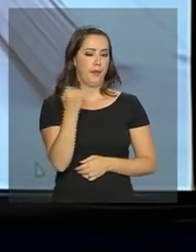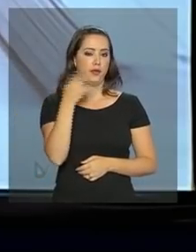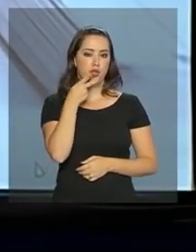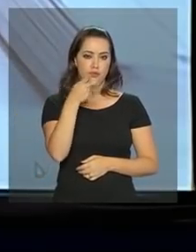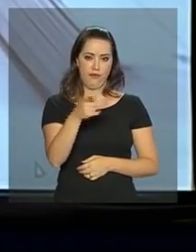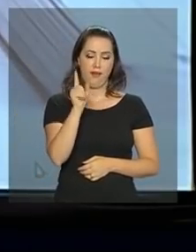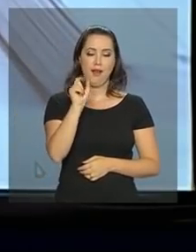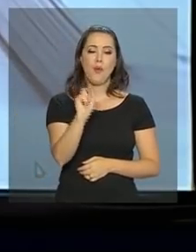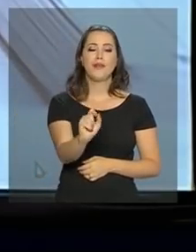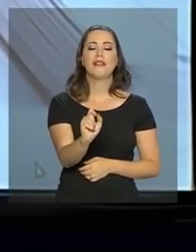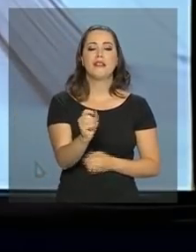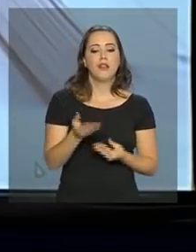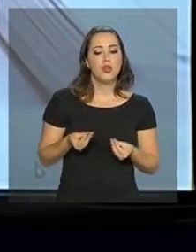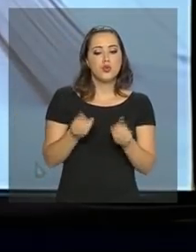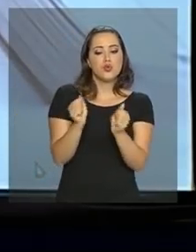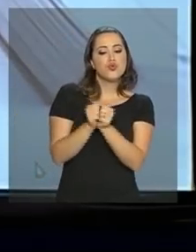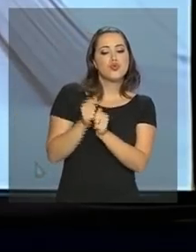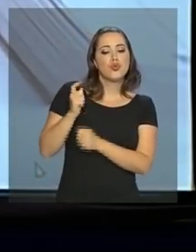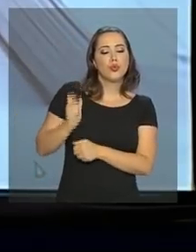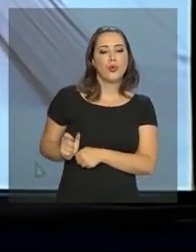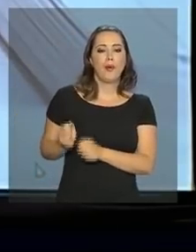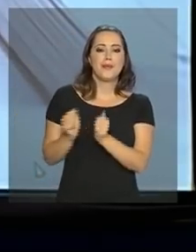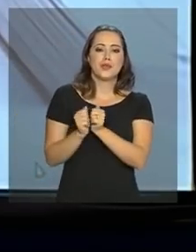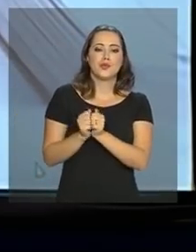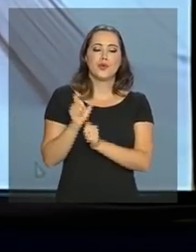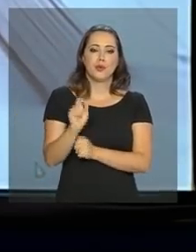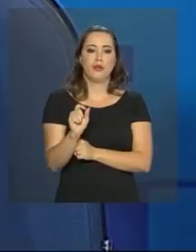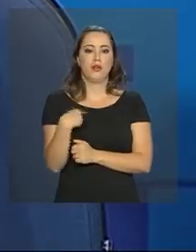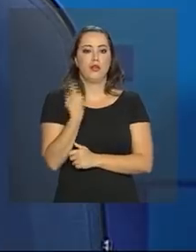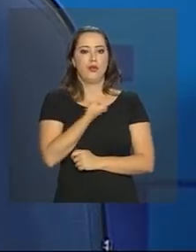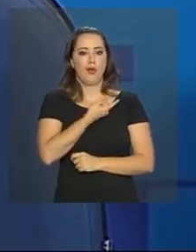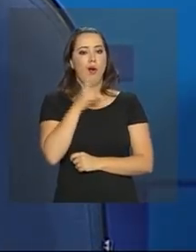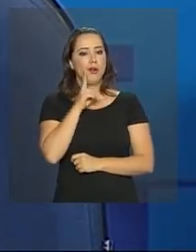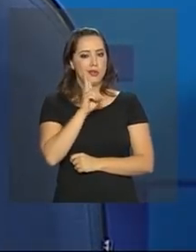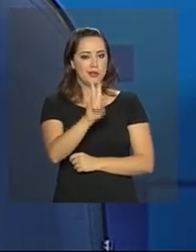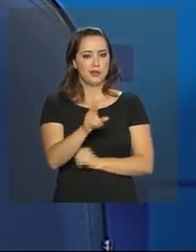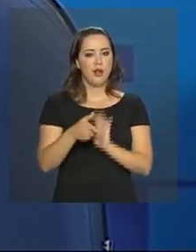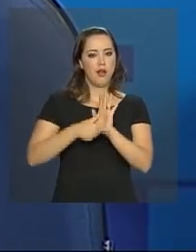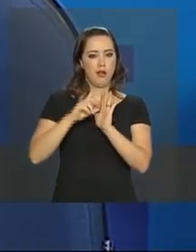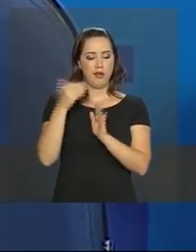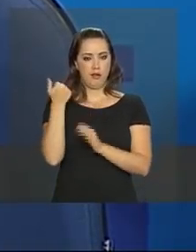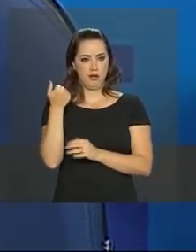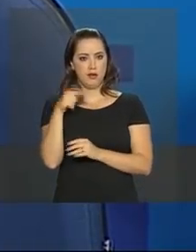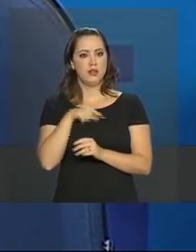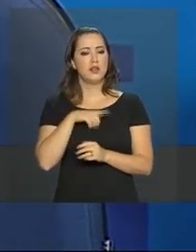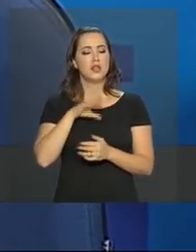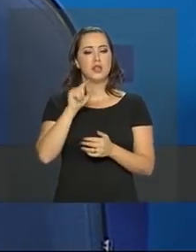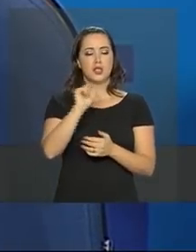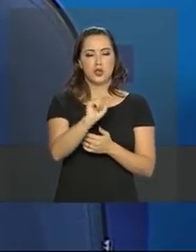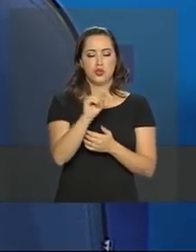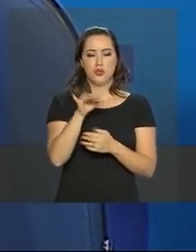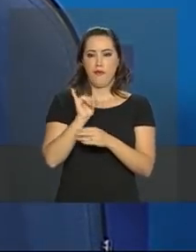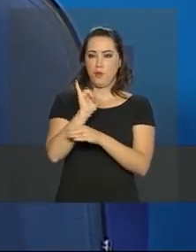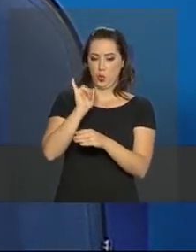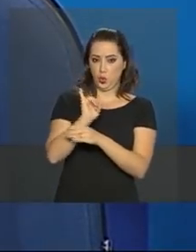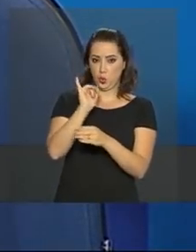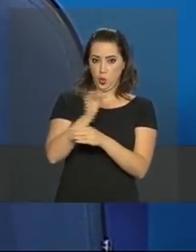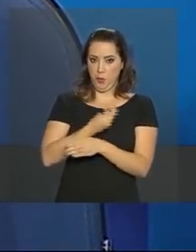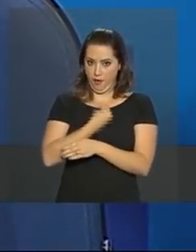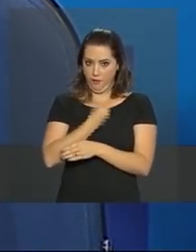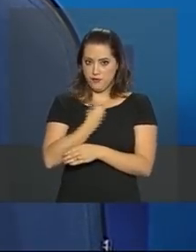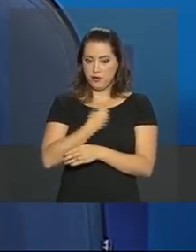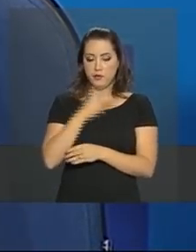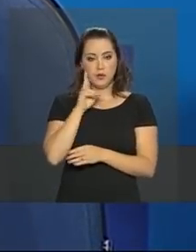já tivemos ontem fizemos uma interação aí com os jovens por meio de uma life lá no ministério da educação ea pergunta mais